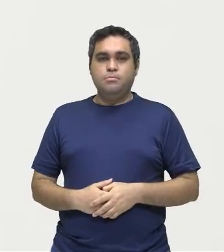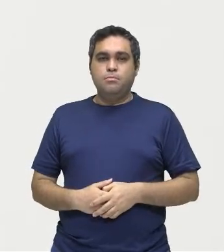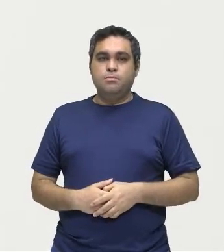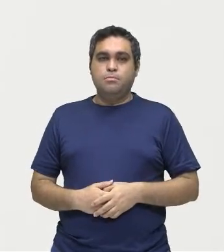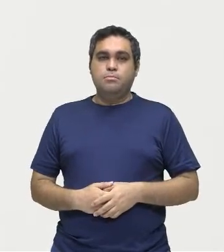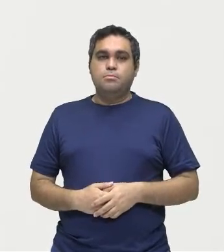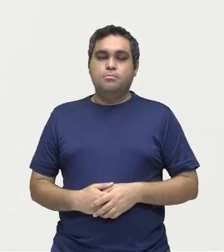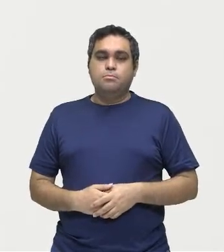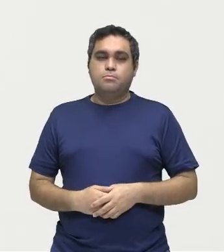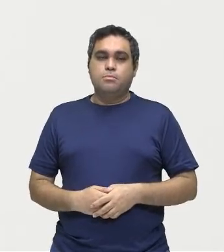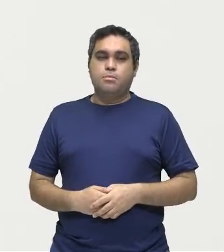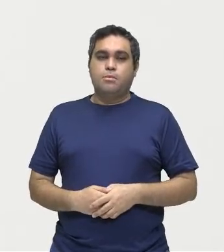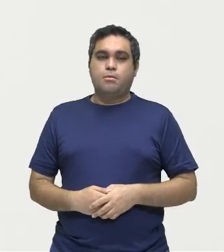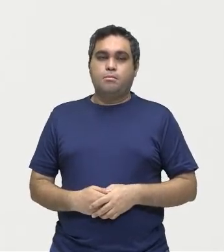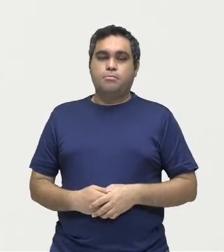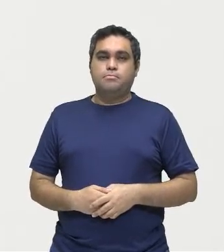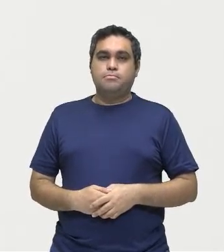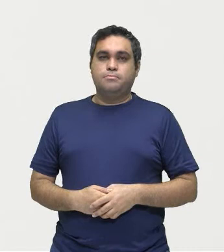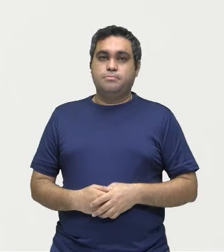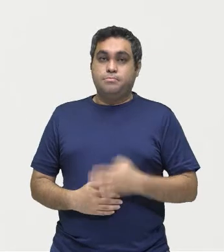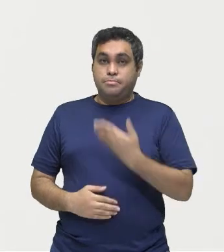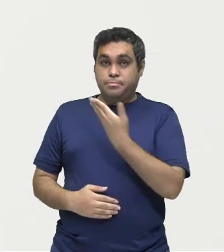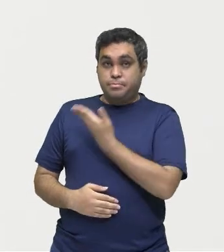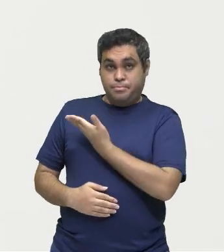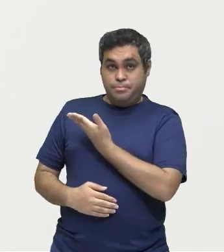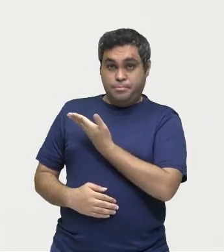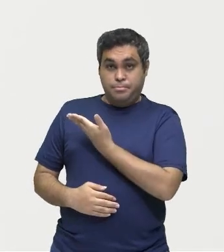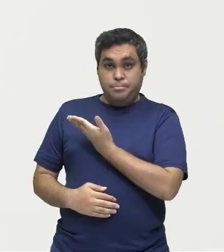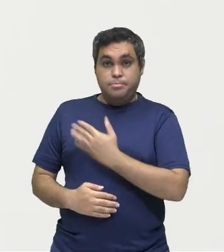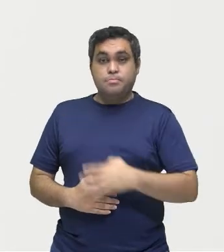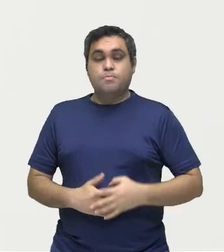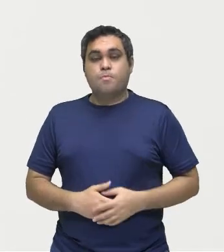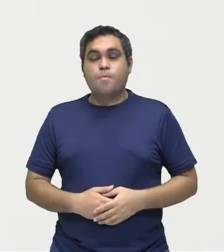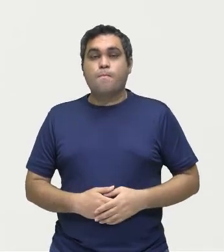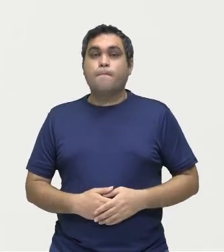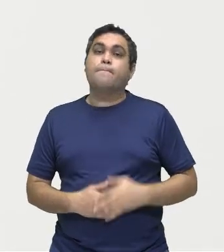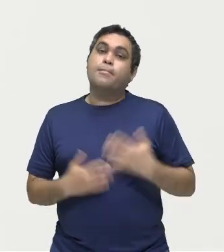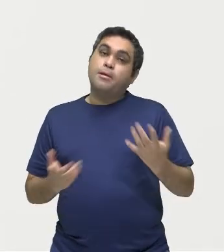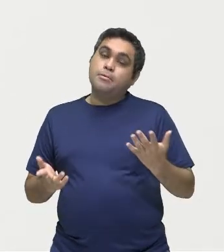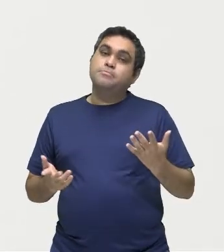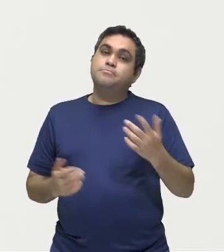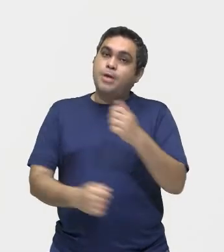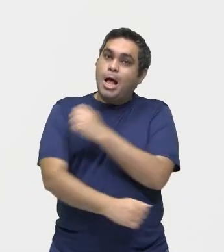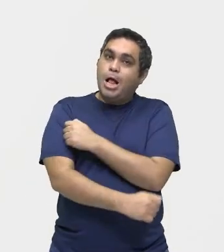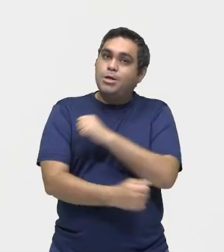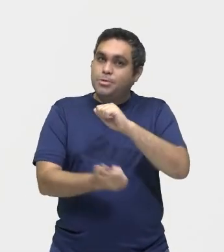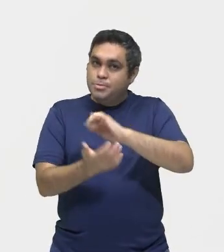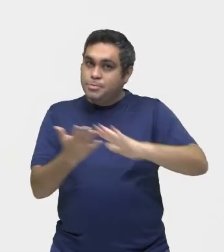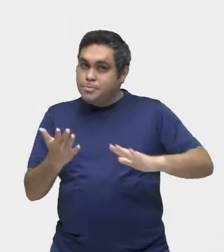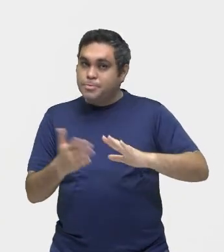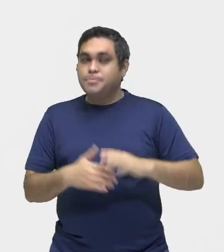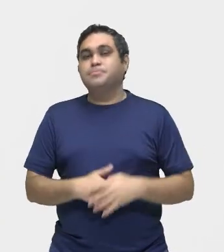3 centímetros, letra D, 4 centímetros. Queridos alunos, mãos à obra.